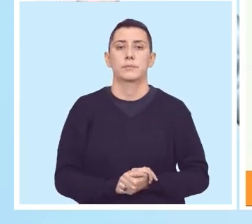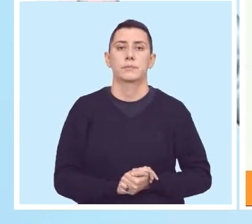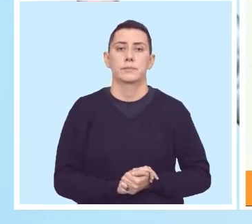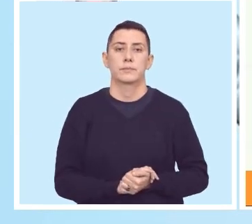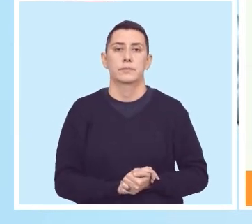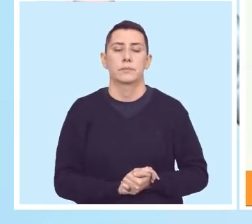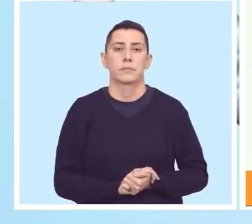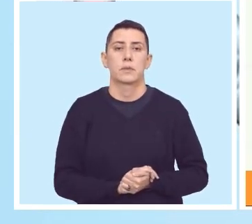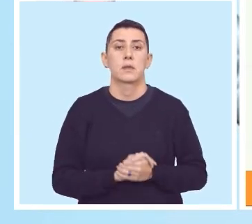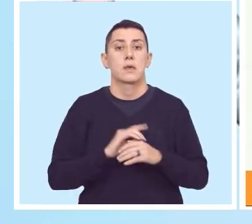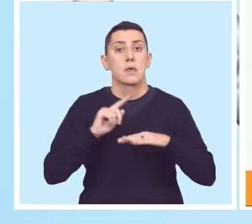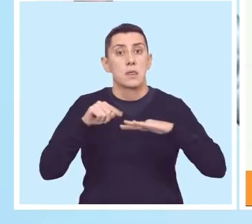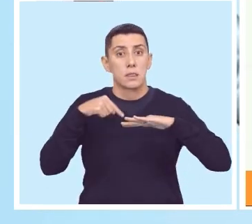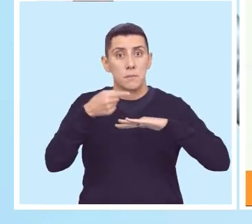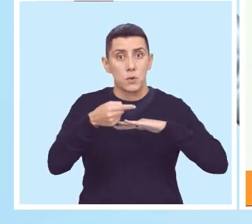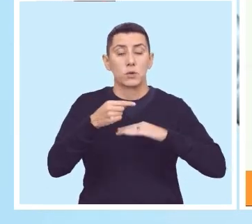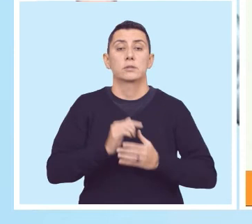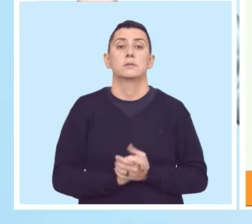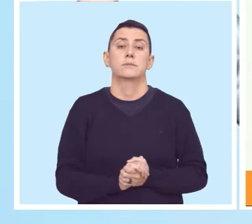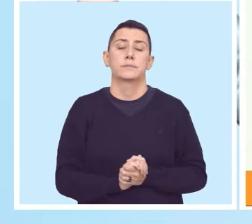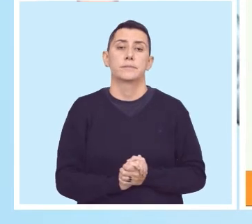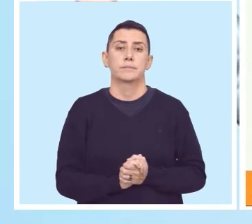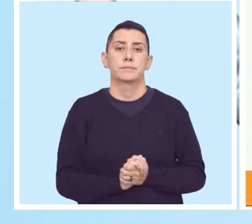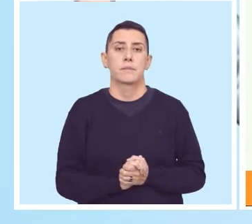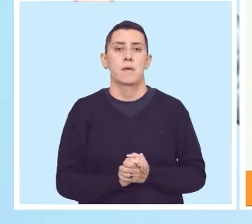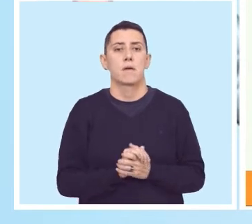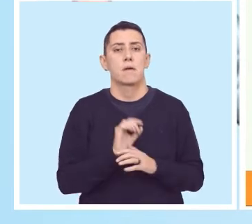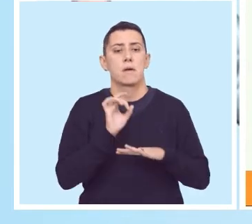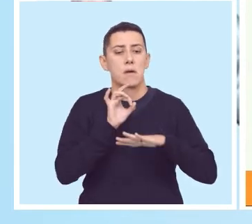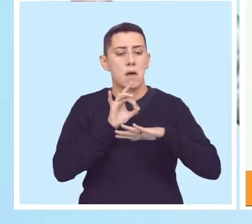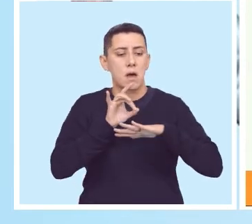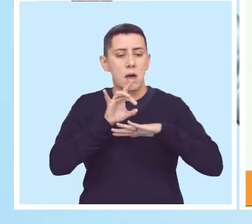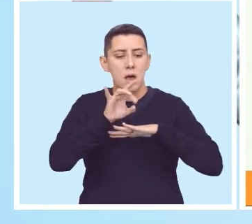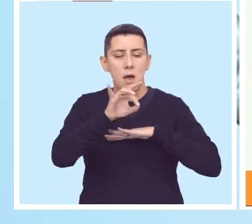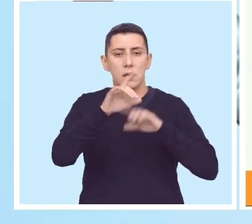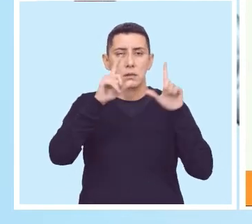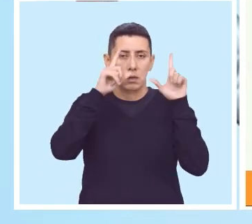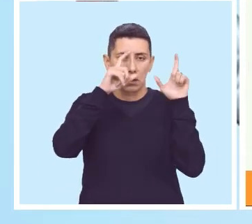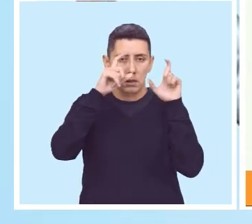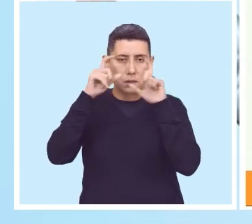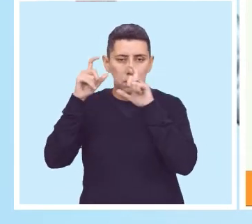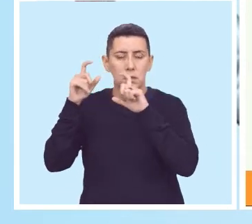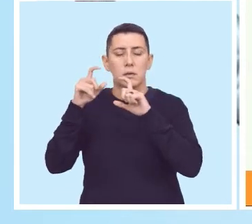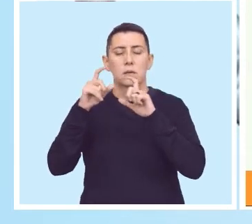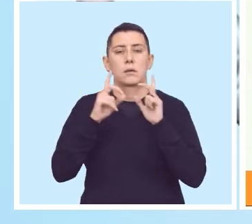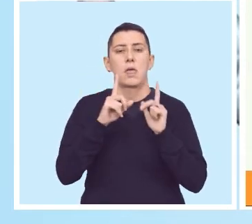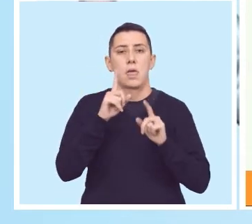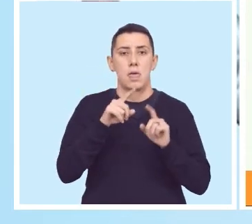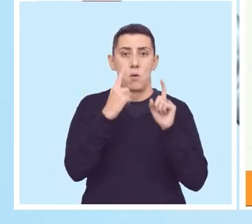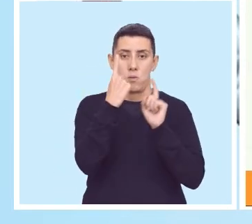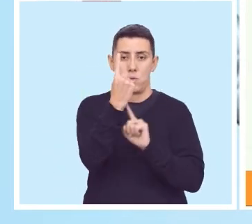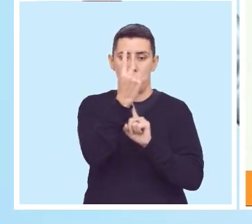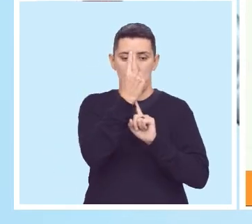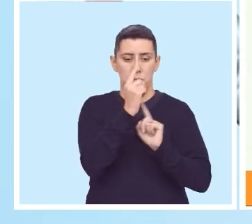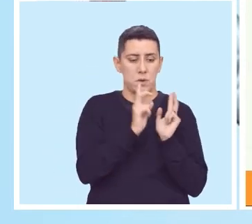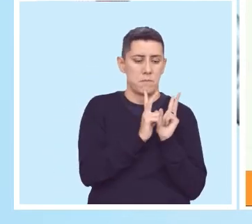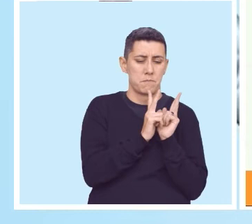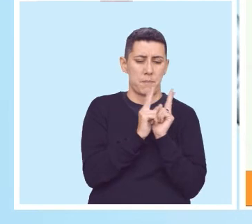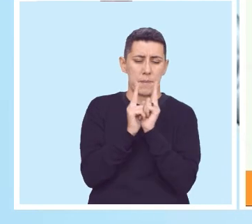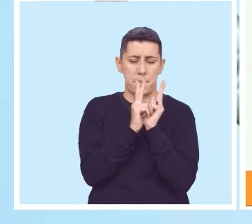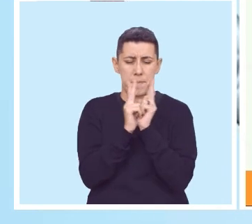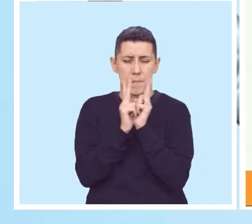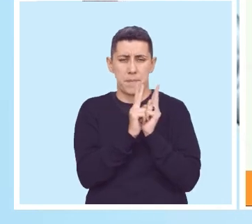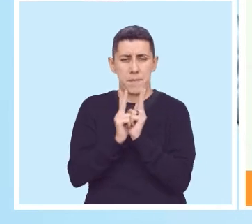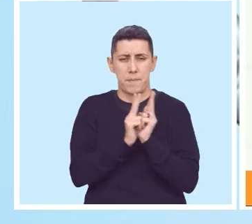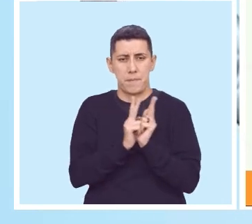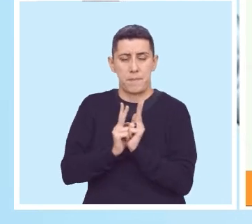Na sequência, cada imagem passa por um mecanismo de recorte,